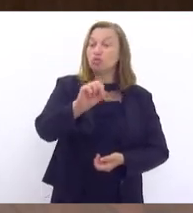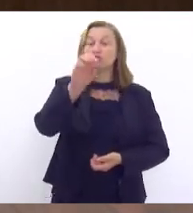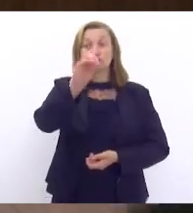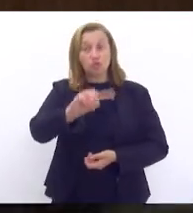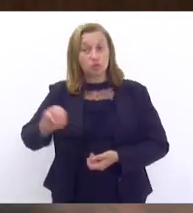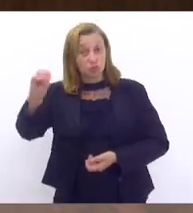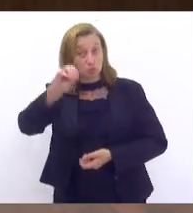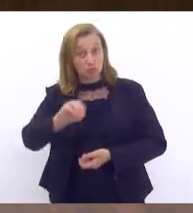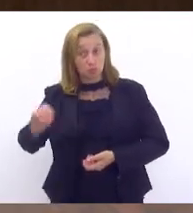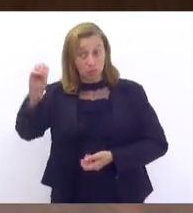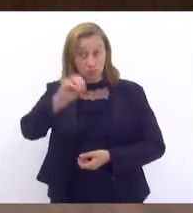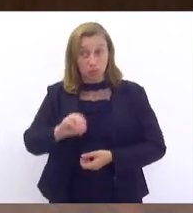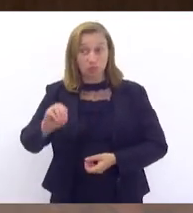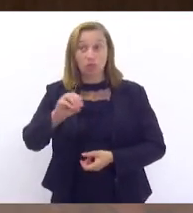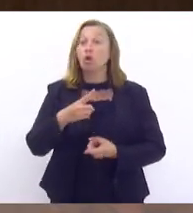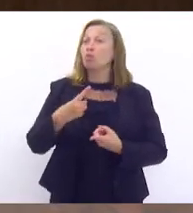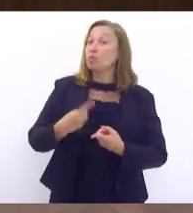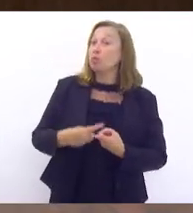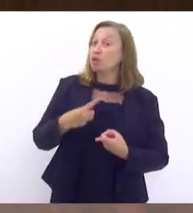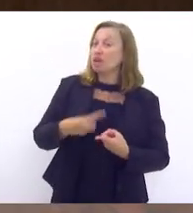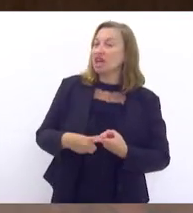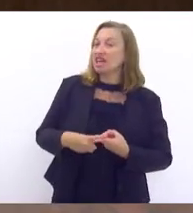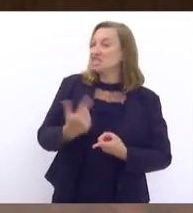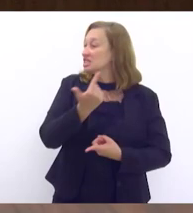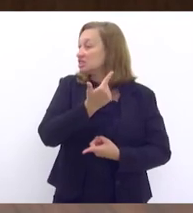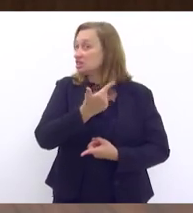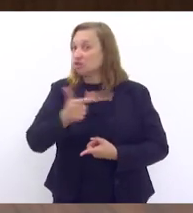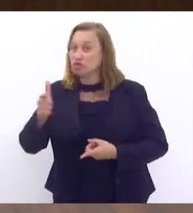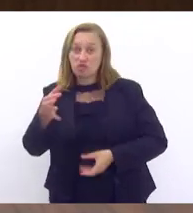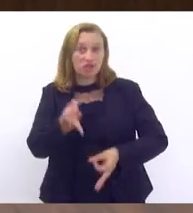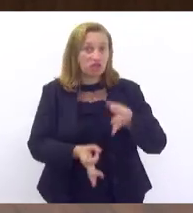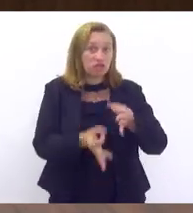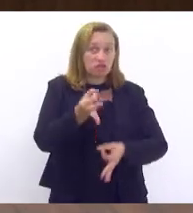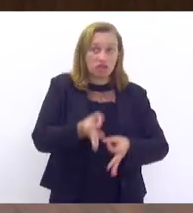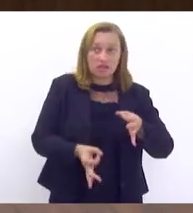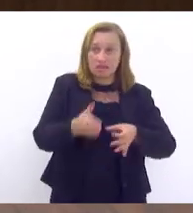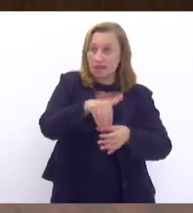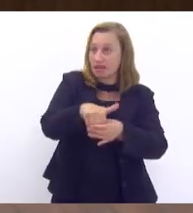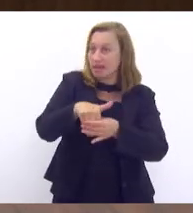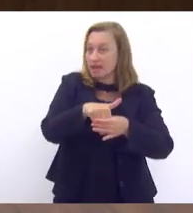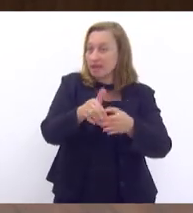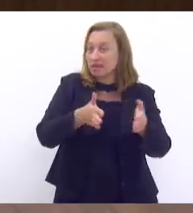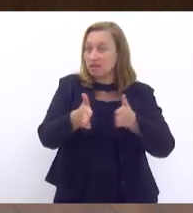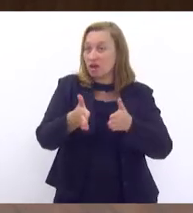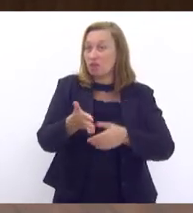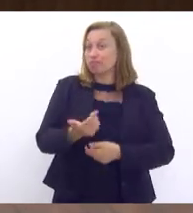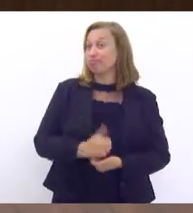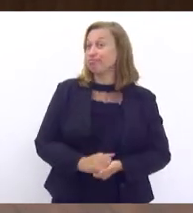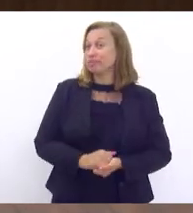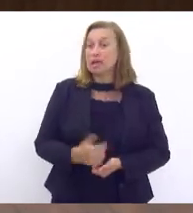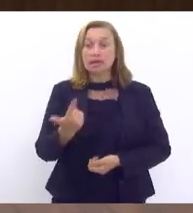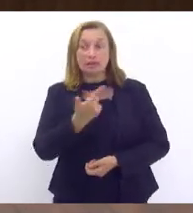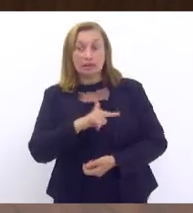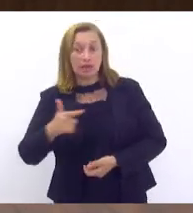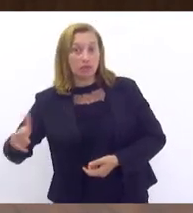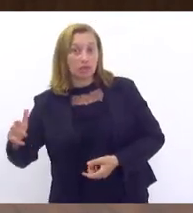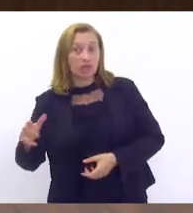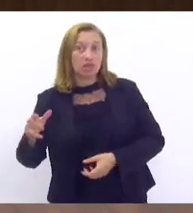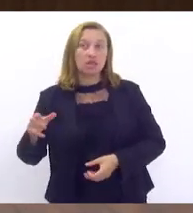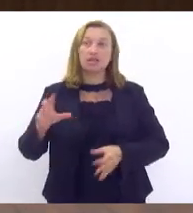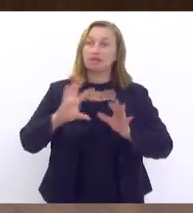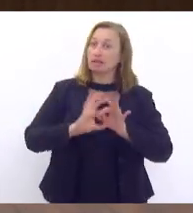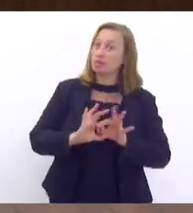outubro, porque sem justiça eleitoral não existiria